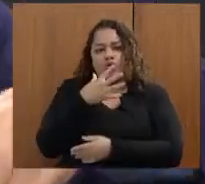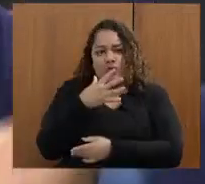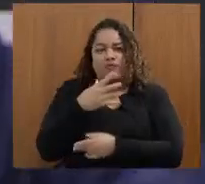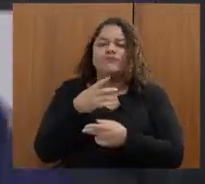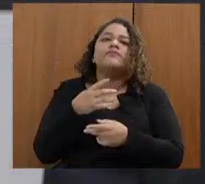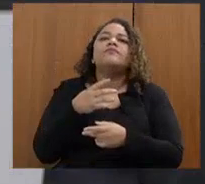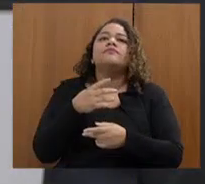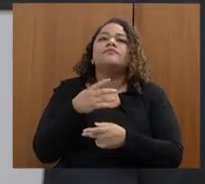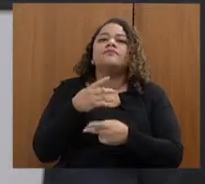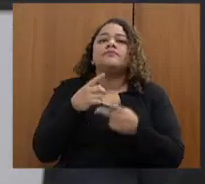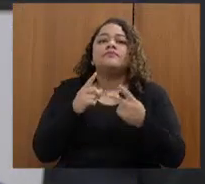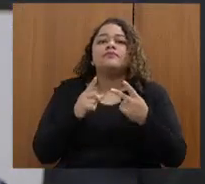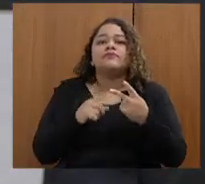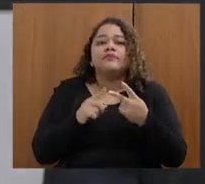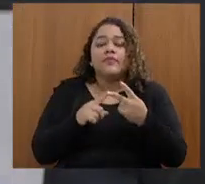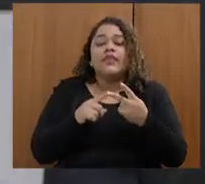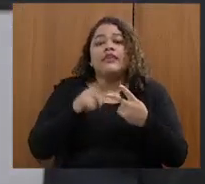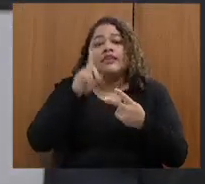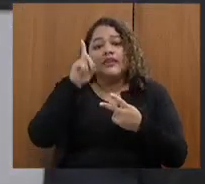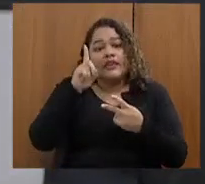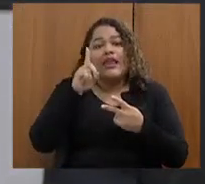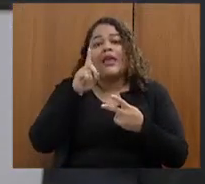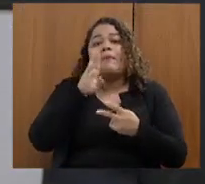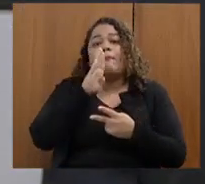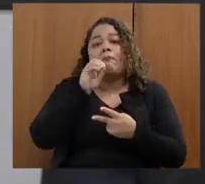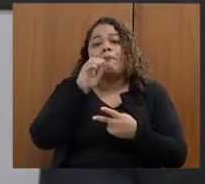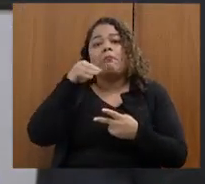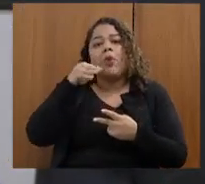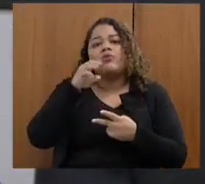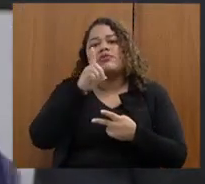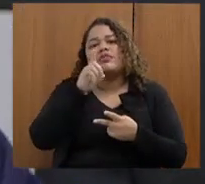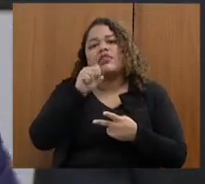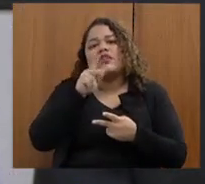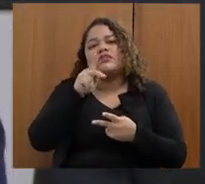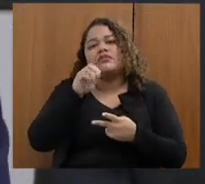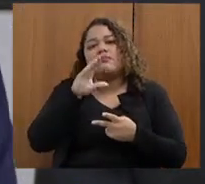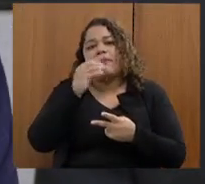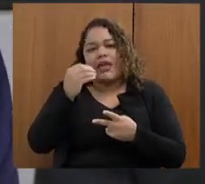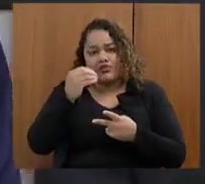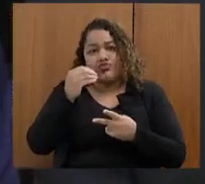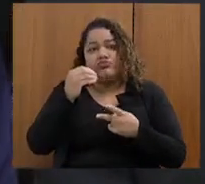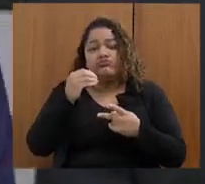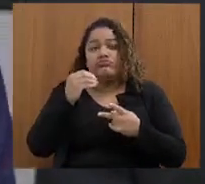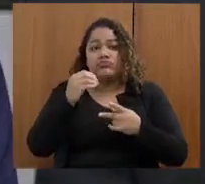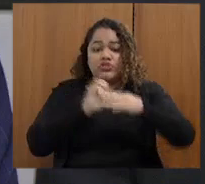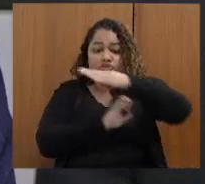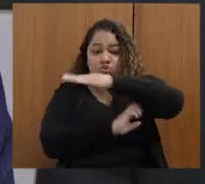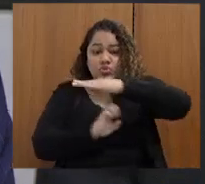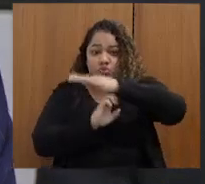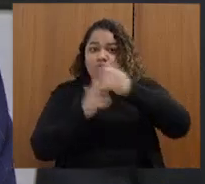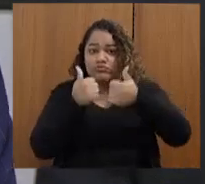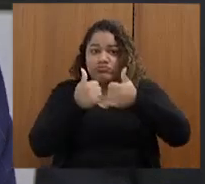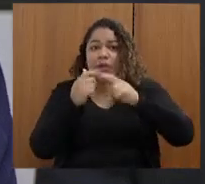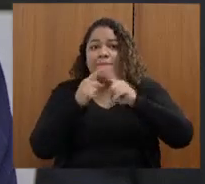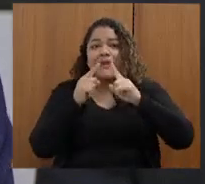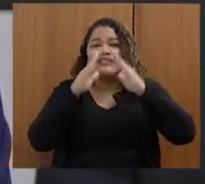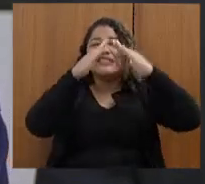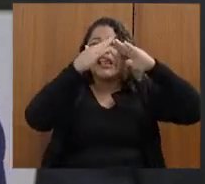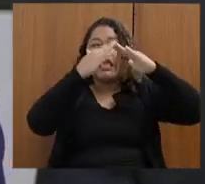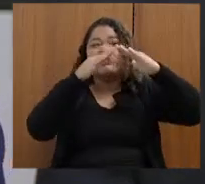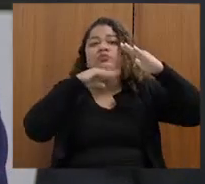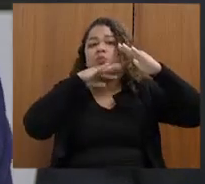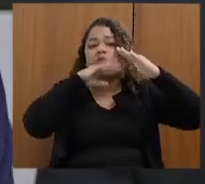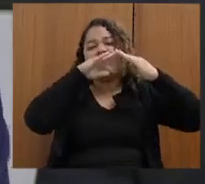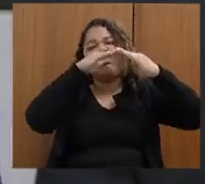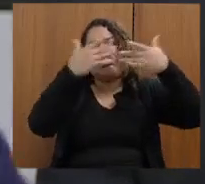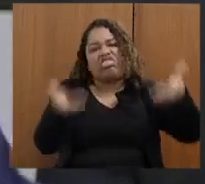bem feita mas o telhado venceu e caiu o telhado isso era comum hoje nós temos escola para todo